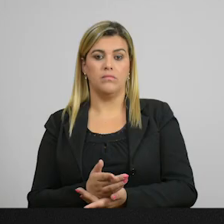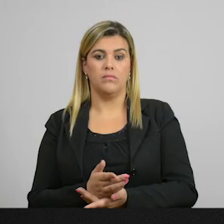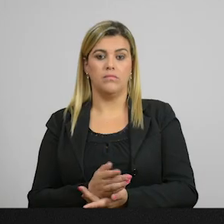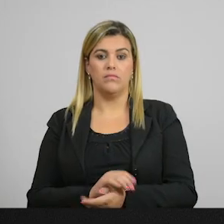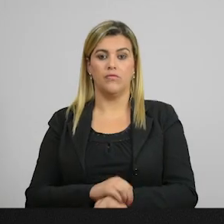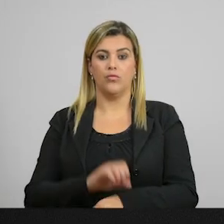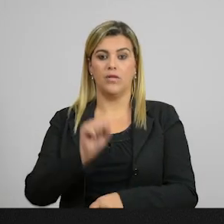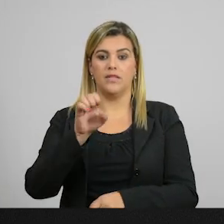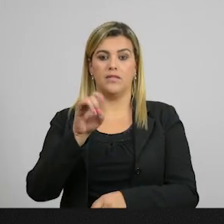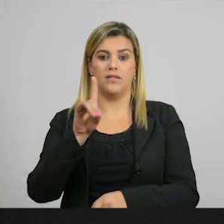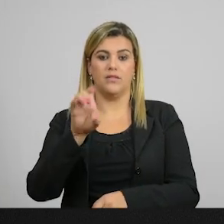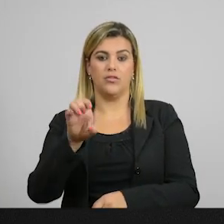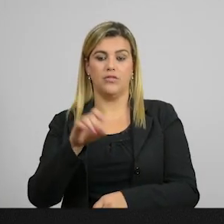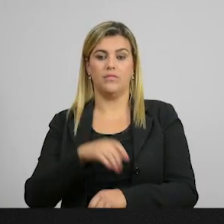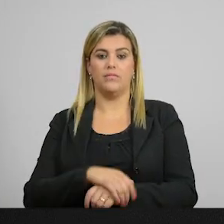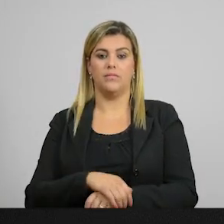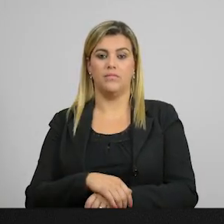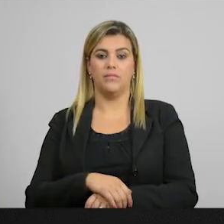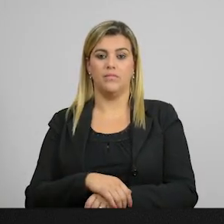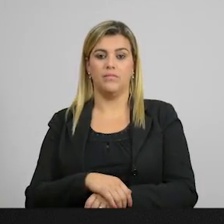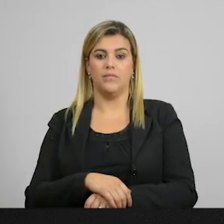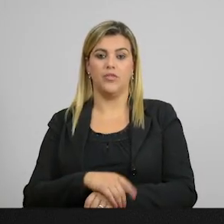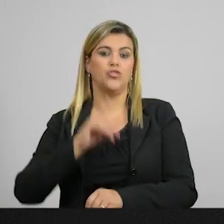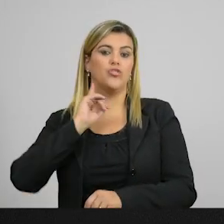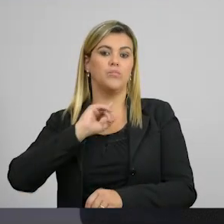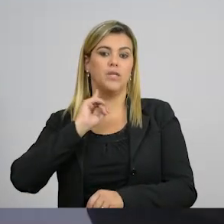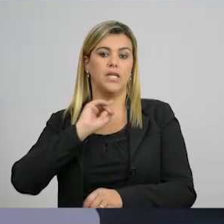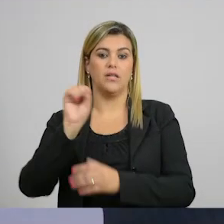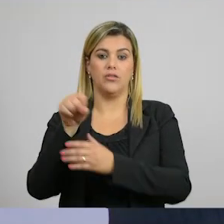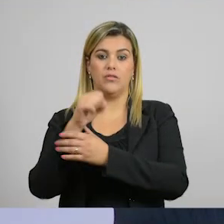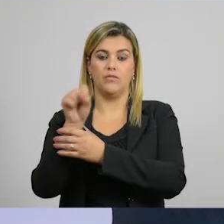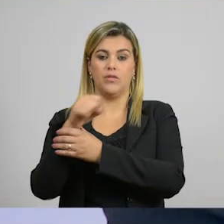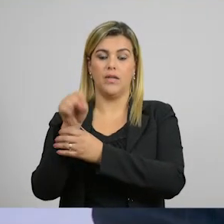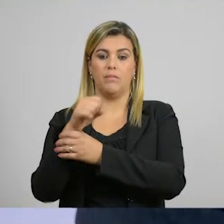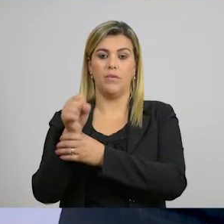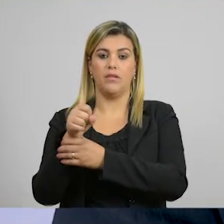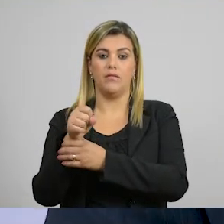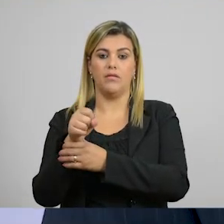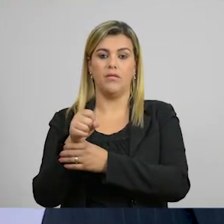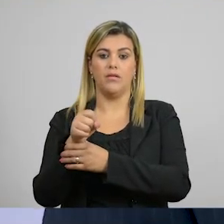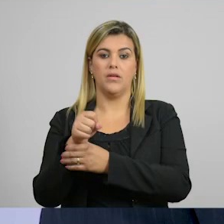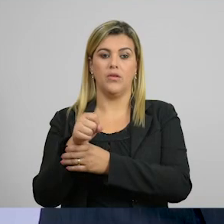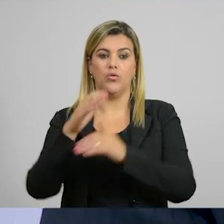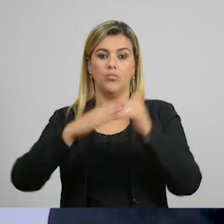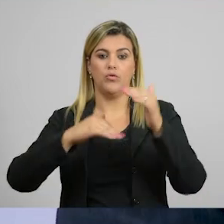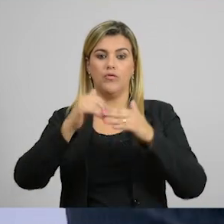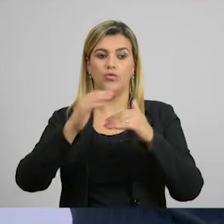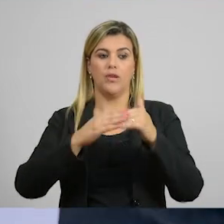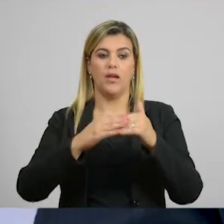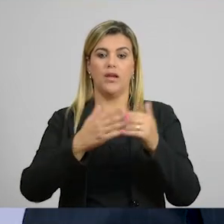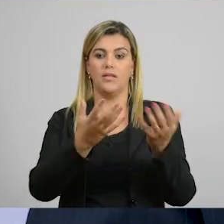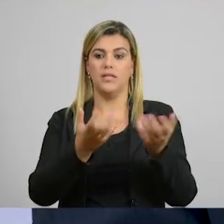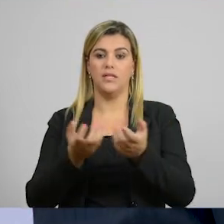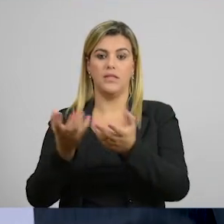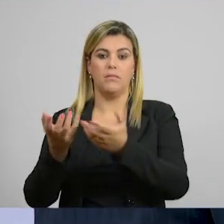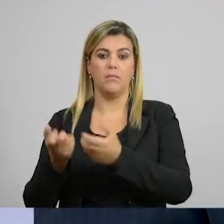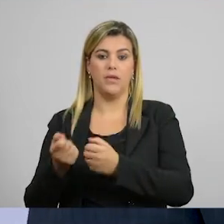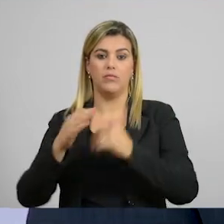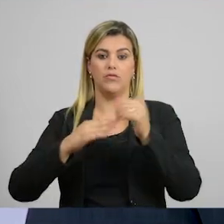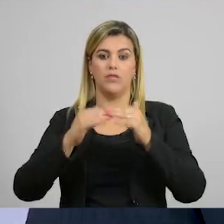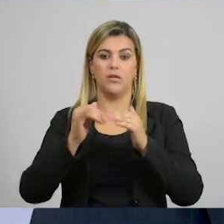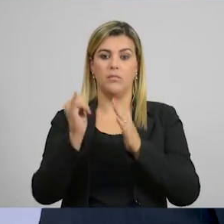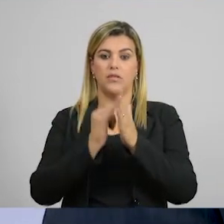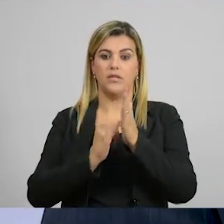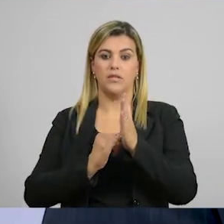e ficou na sede da associação aqui, Associação Mineira de Fisioterapeutas, recebendo os